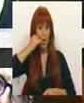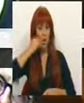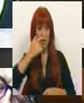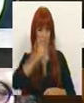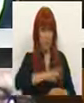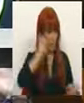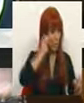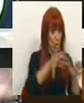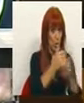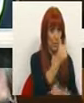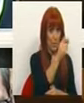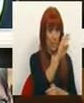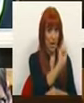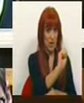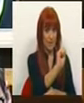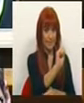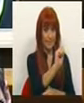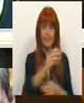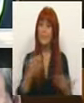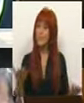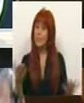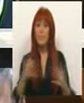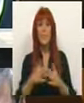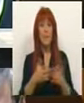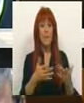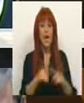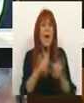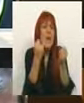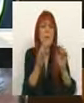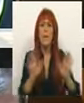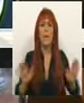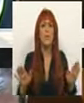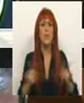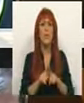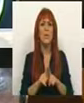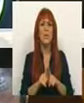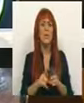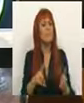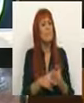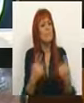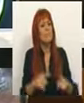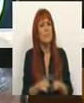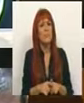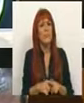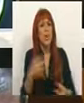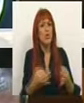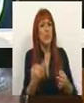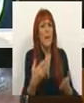dos lesados do Grupo Espírito Santo e, independentemente do seu reconhecimento